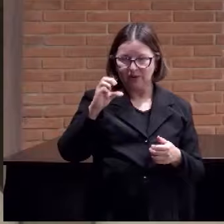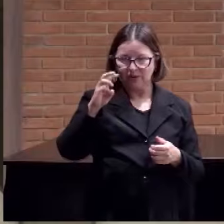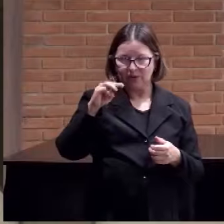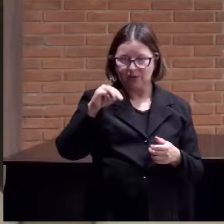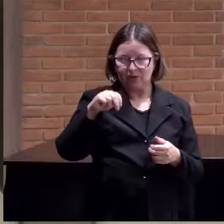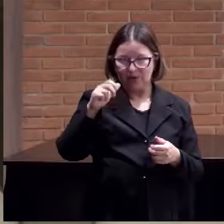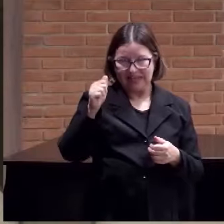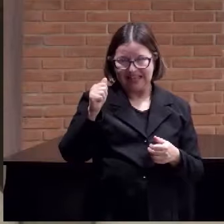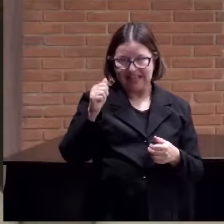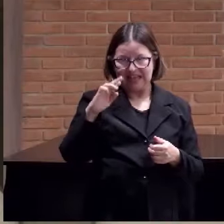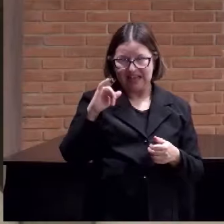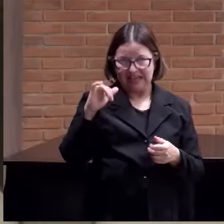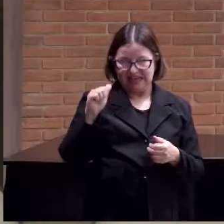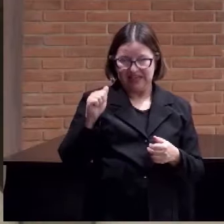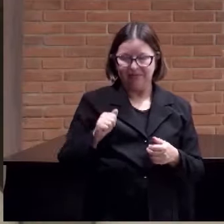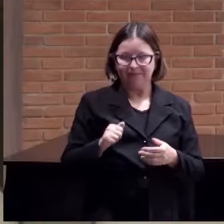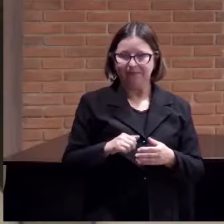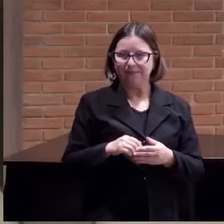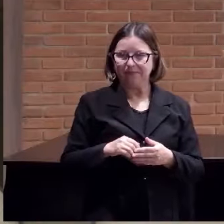Deus usa tudo.